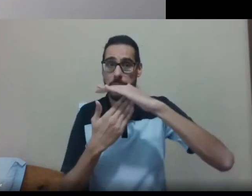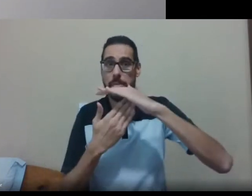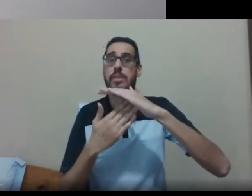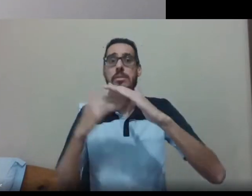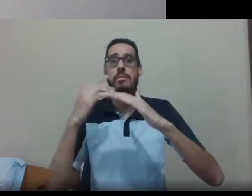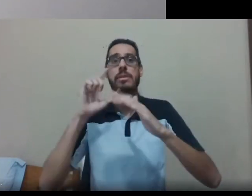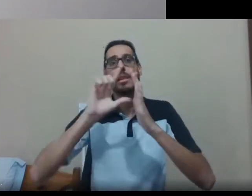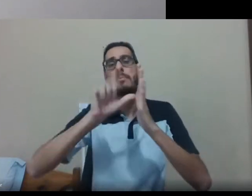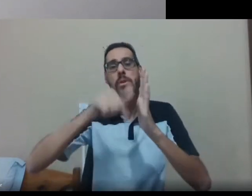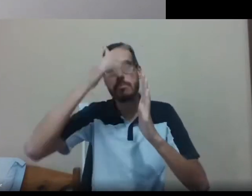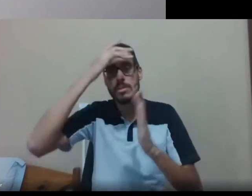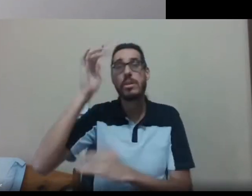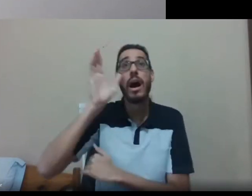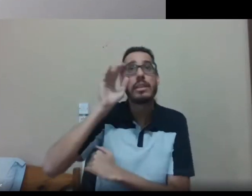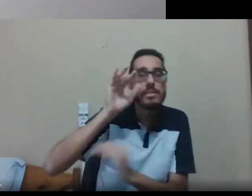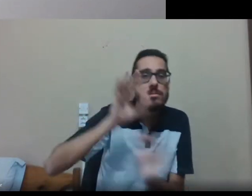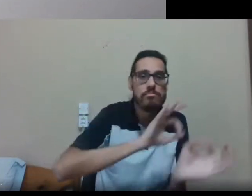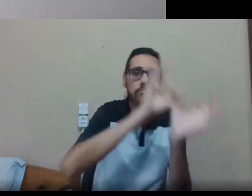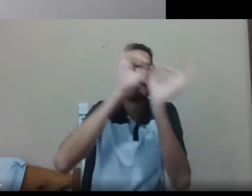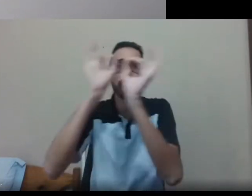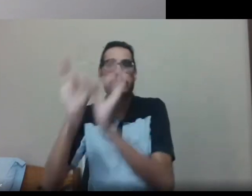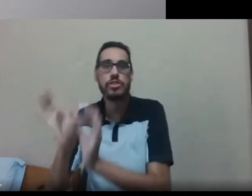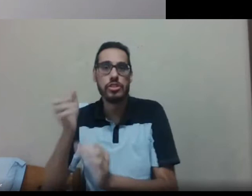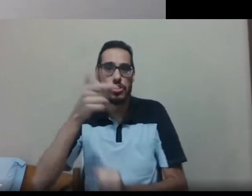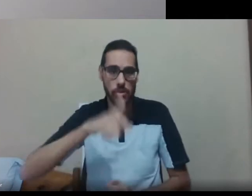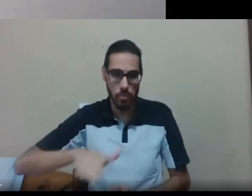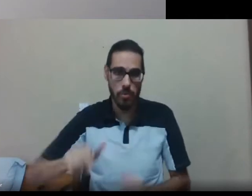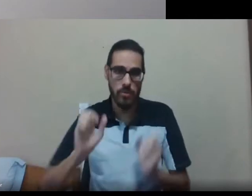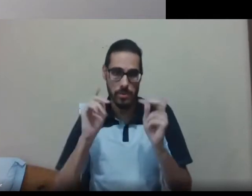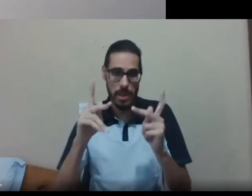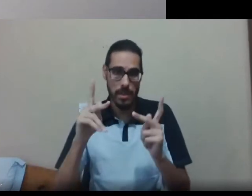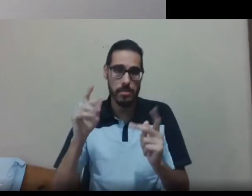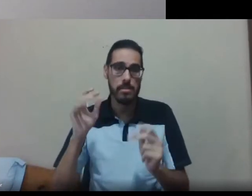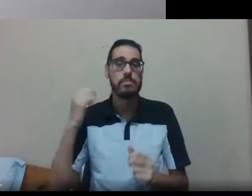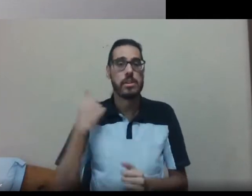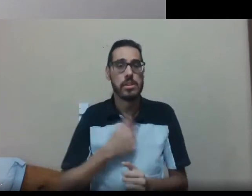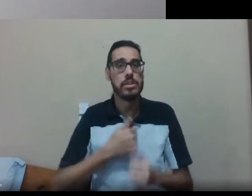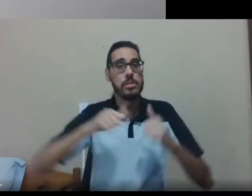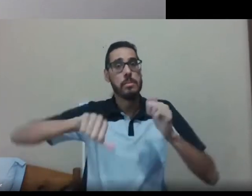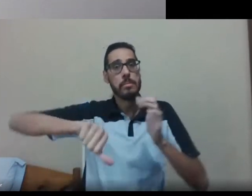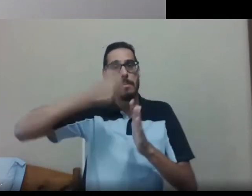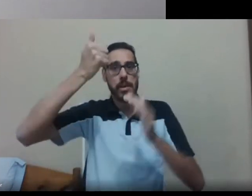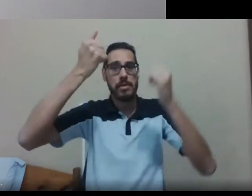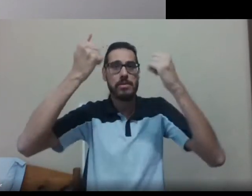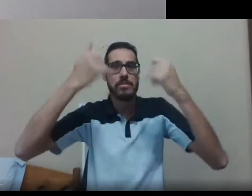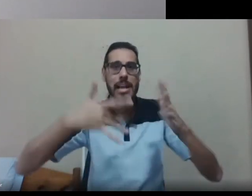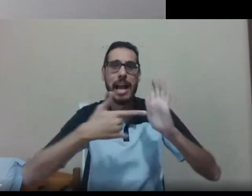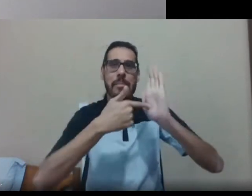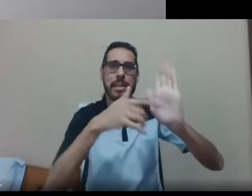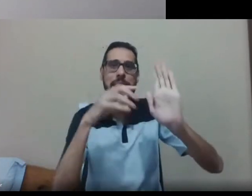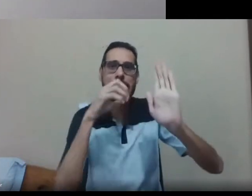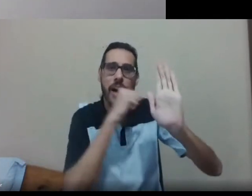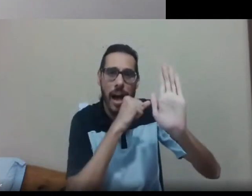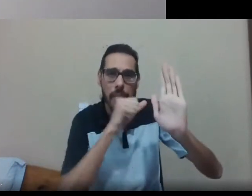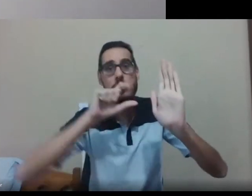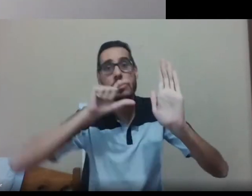vocês rapidamente alguns slides que eu elaborei, tá?